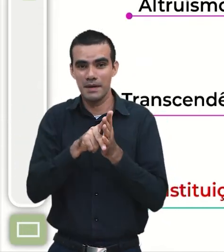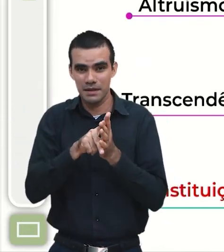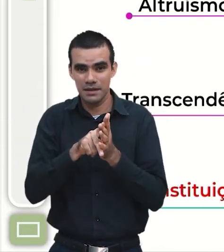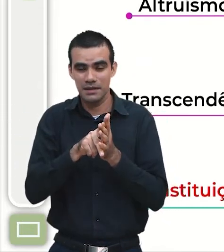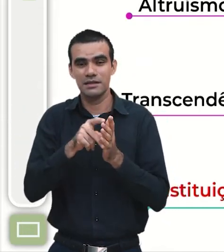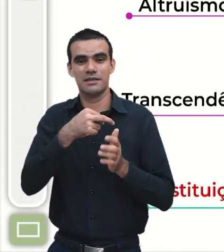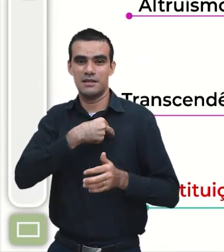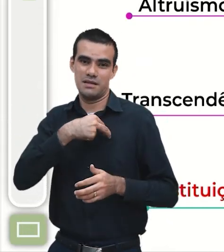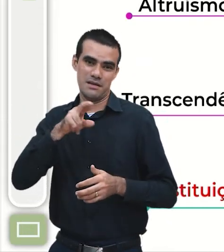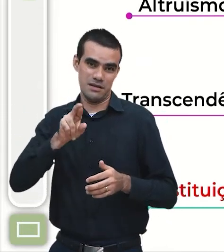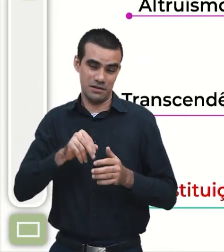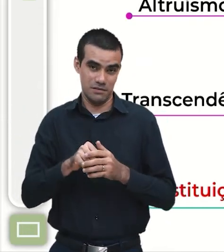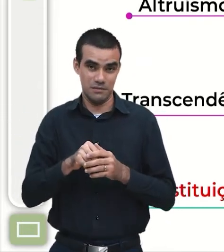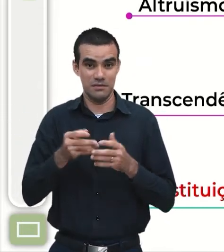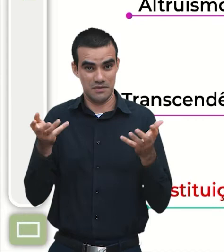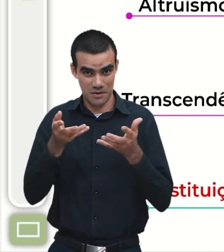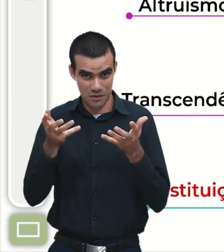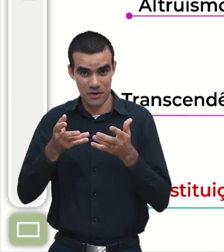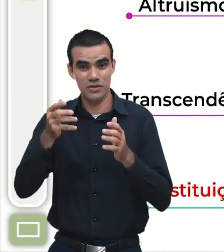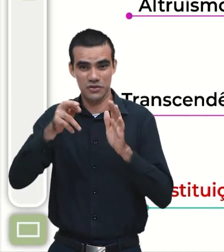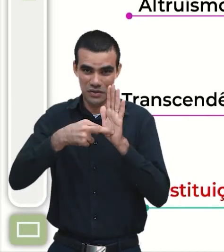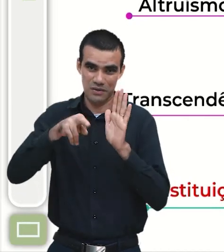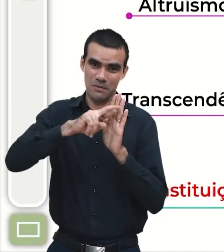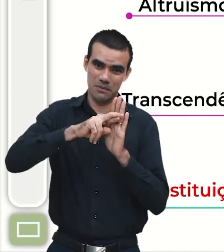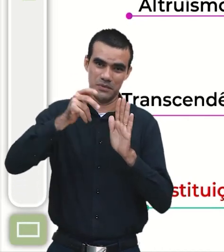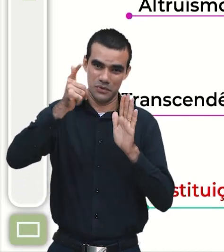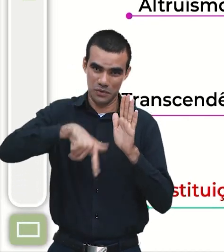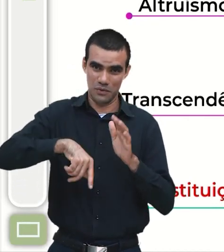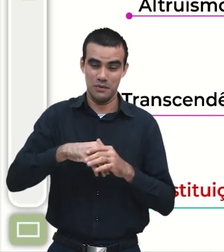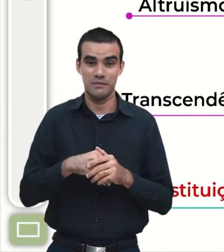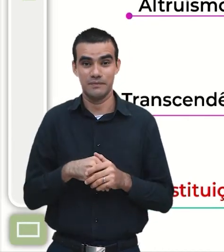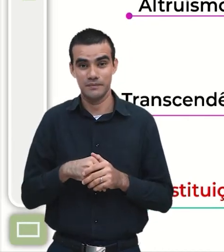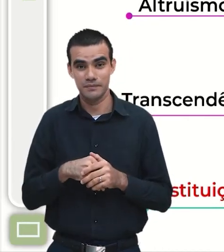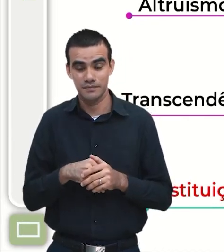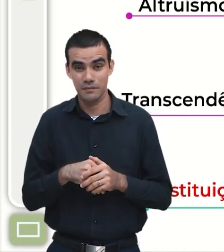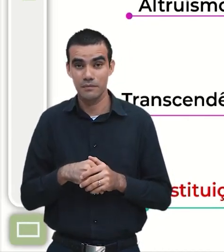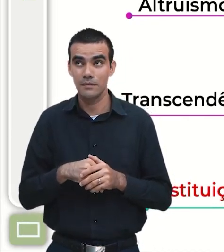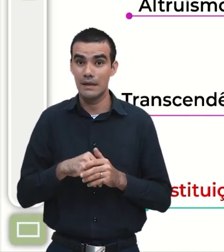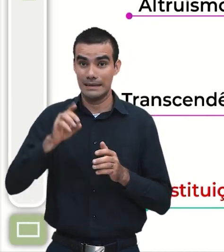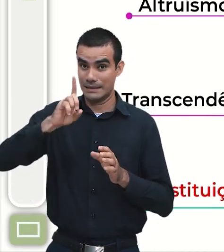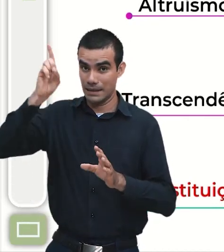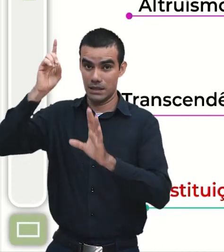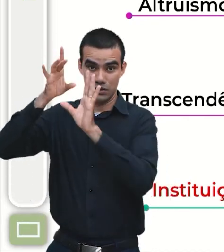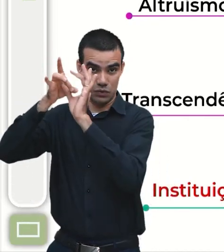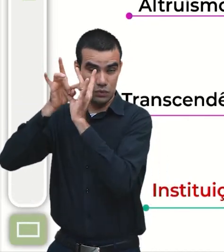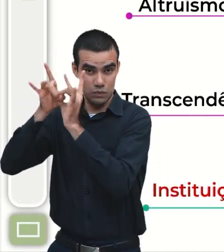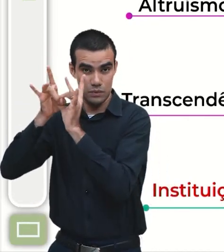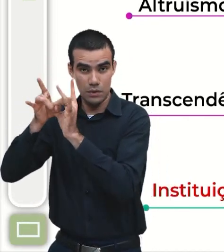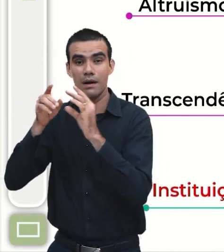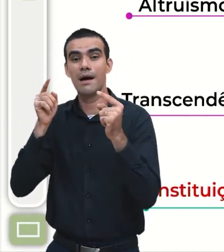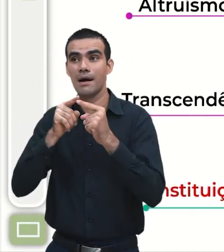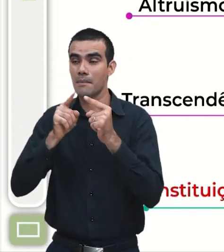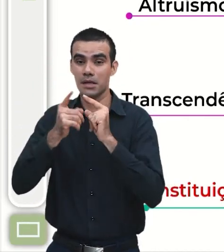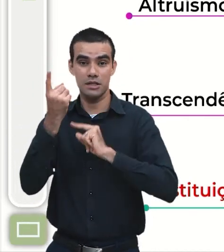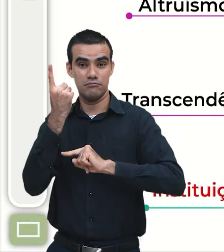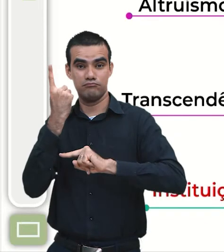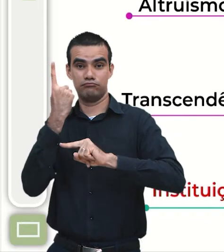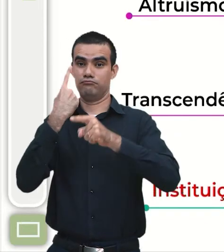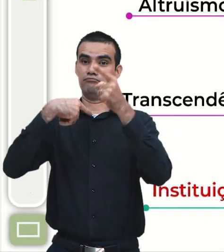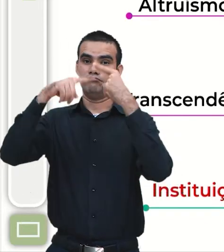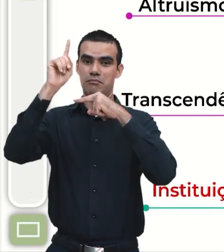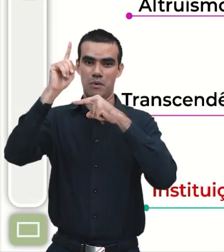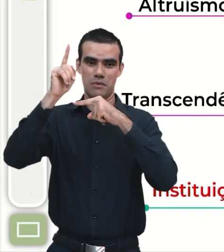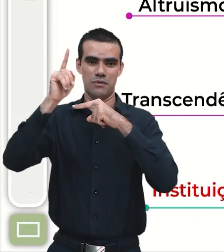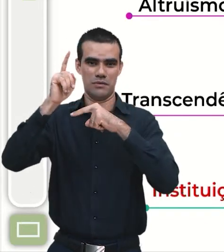com religiosidade, então a gente está revisando. A espiritualidade, ela tem a ver com